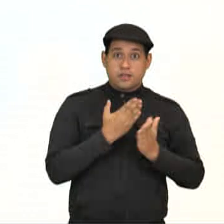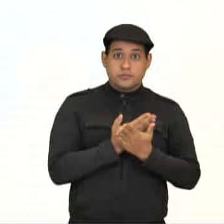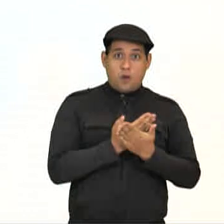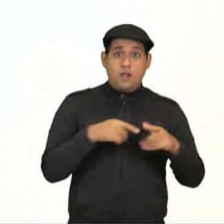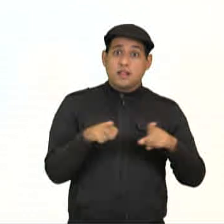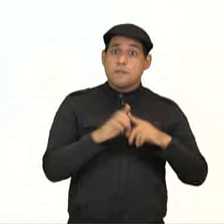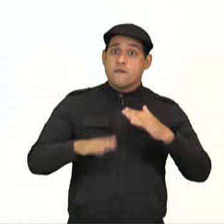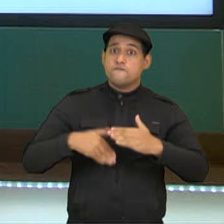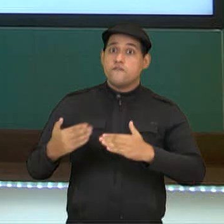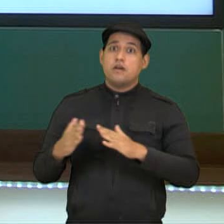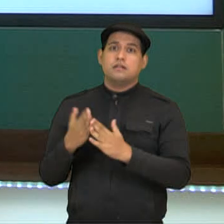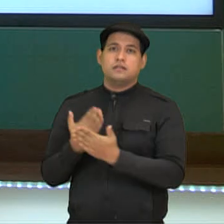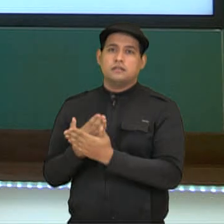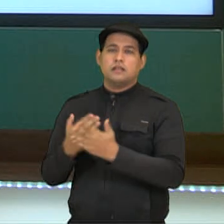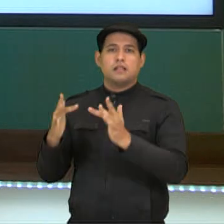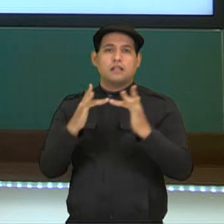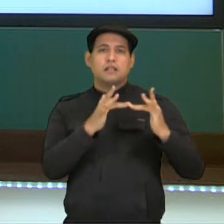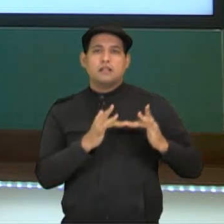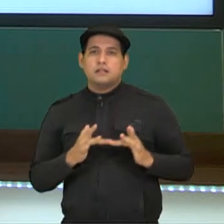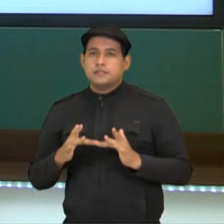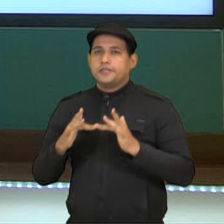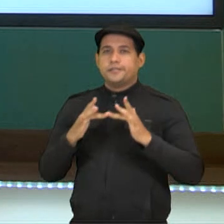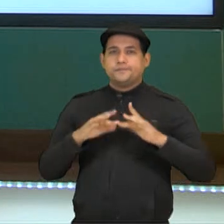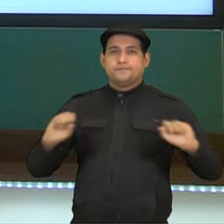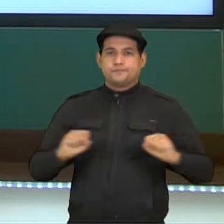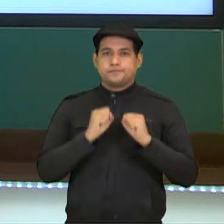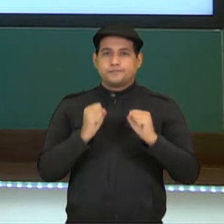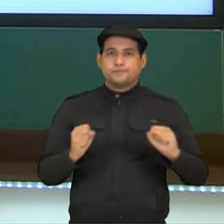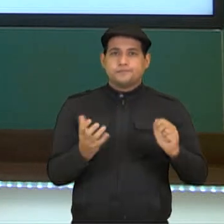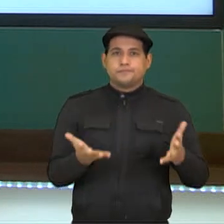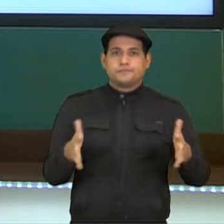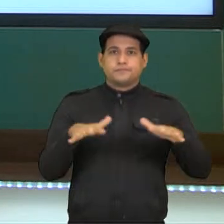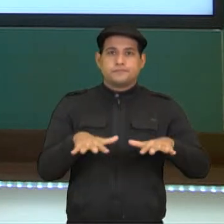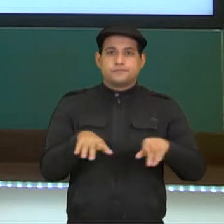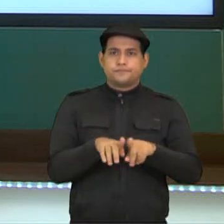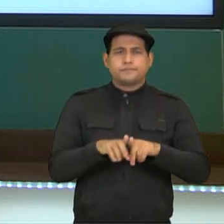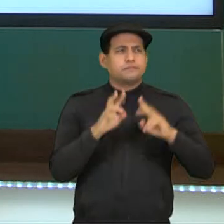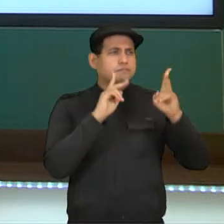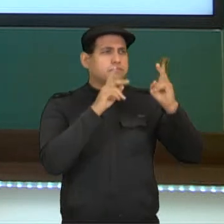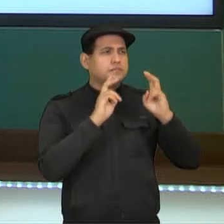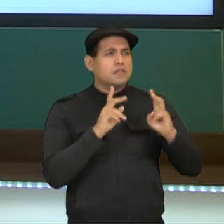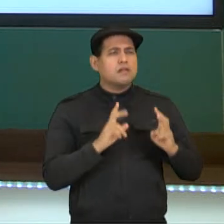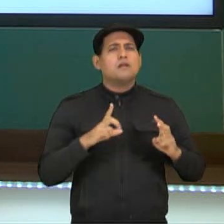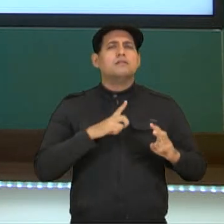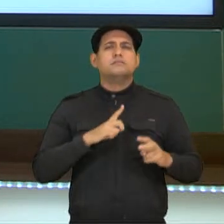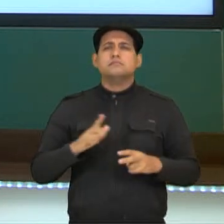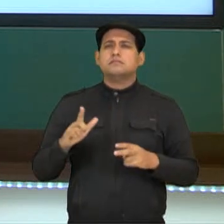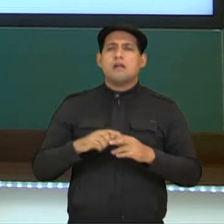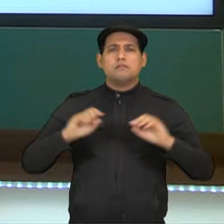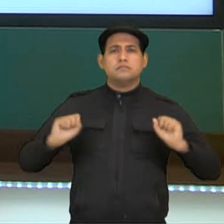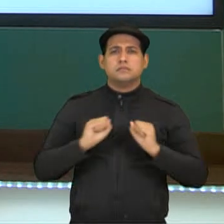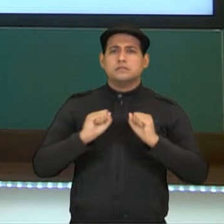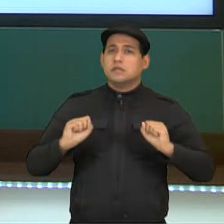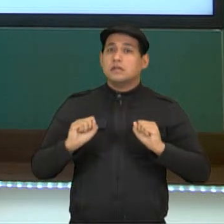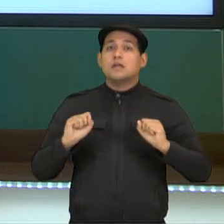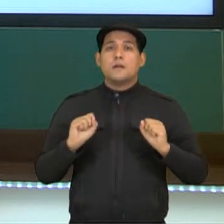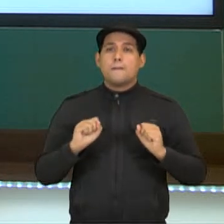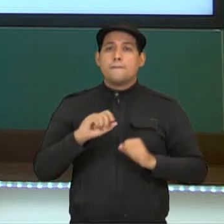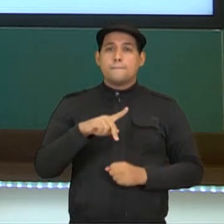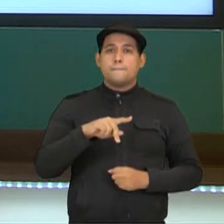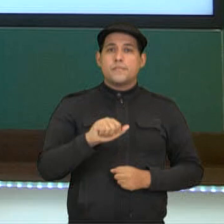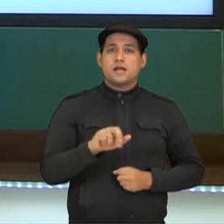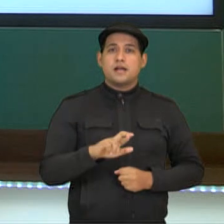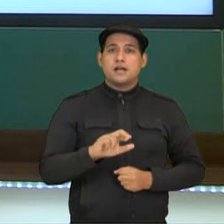as relações entre esporte e inclusão. Identificar as principais provas do atletismo paralímpico. Então, a gente vai